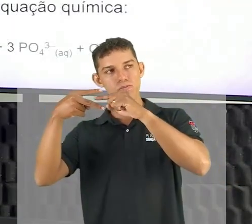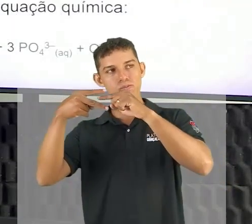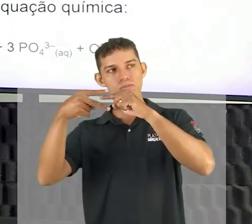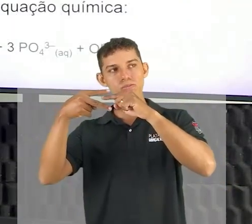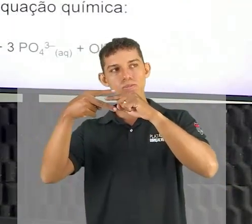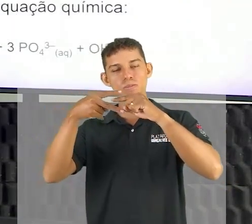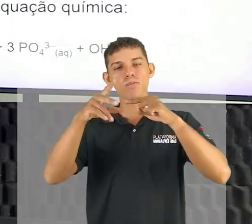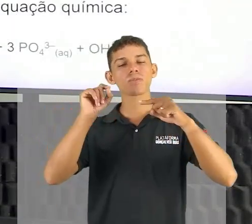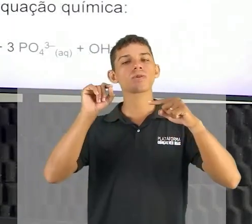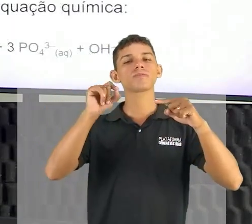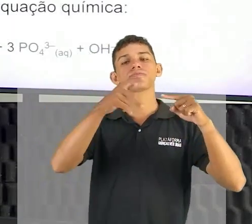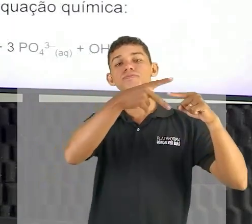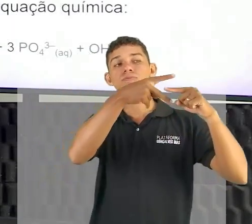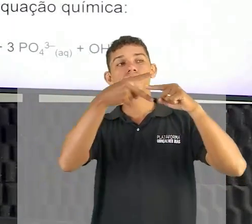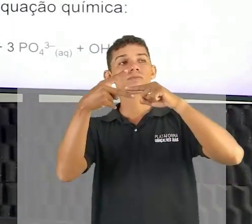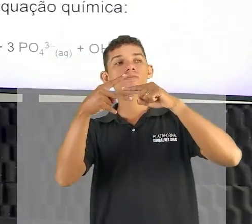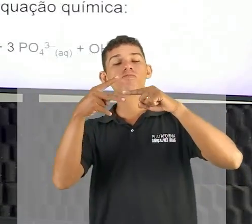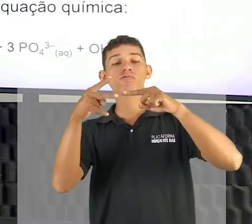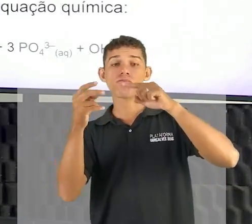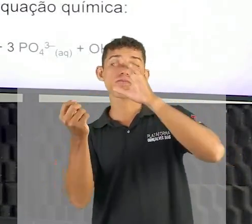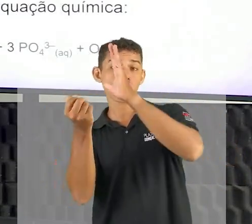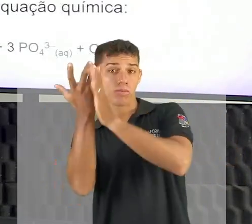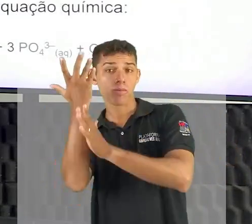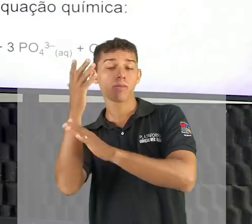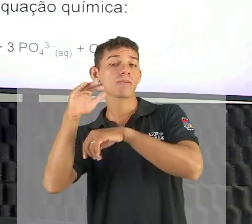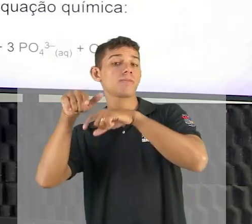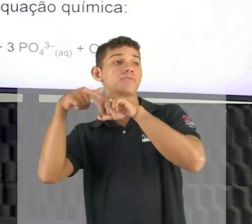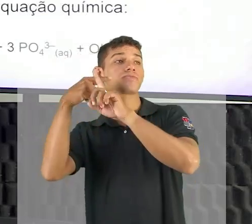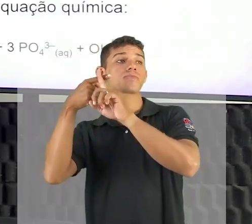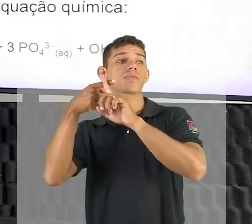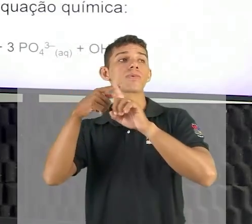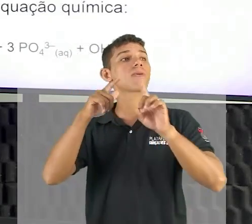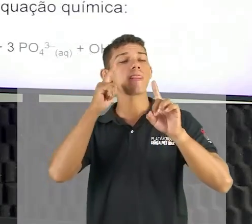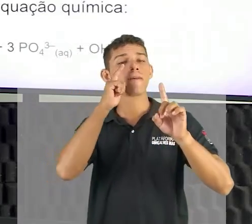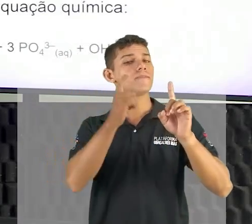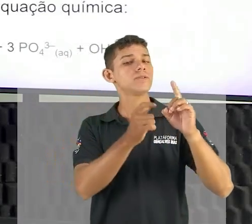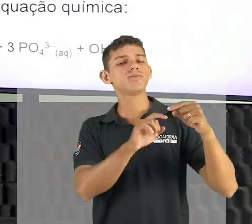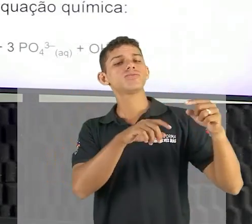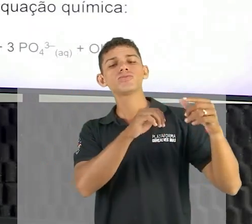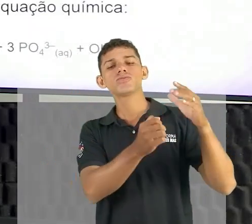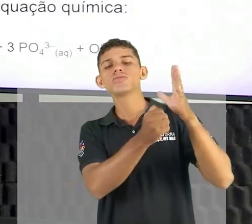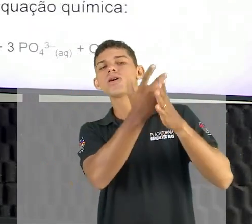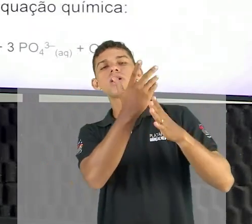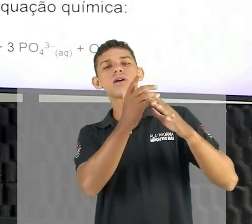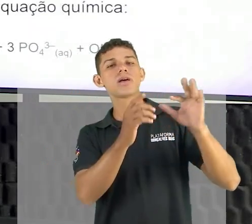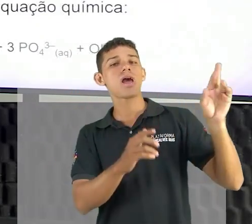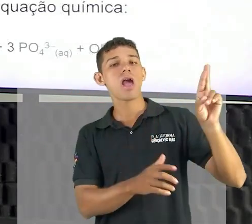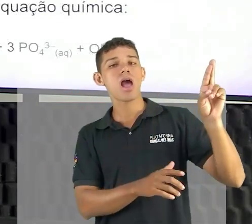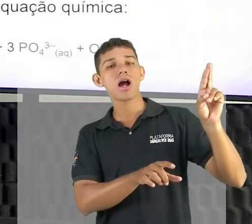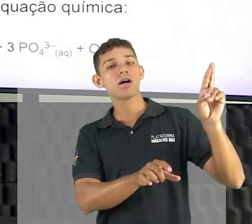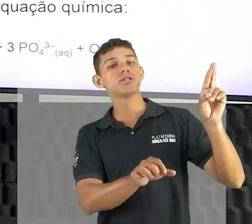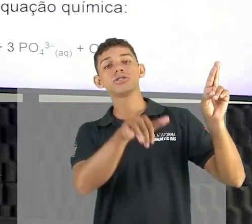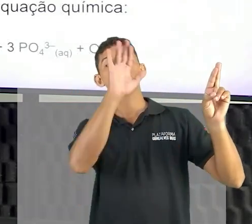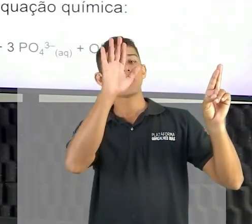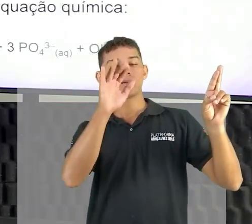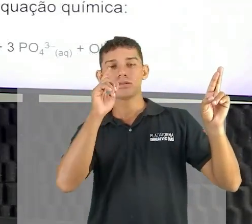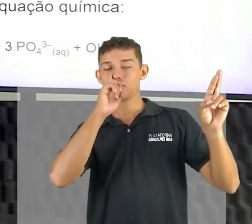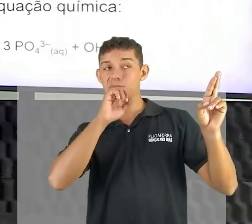quer dizer deslocar para lá? Para poder produzir mais hidroxila, é fazer isso aqui reagir mais. E ao reagir